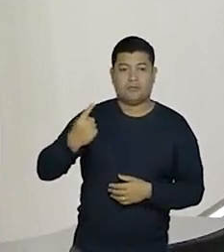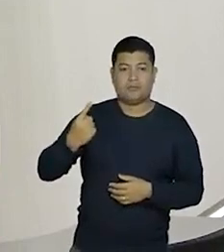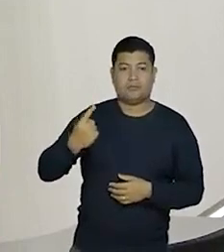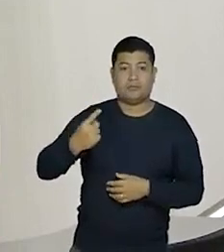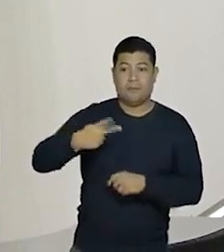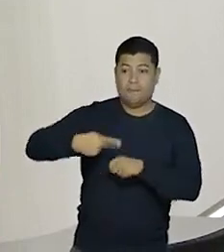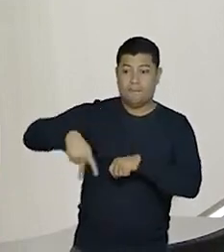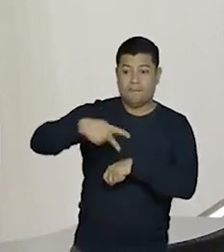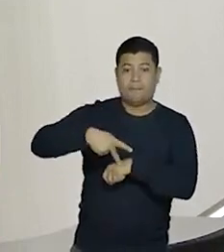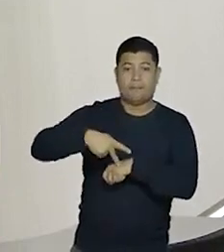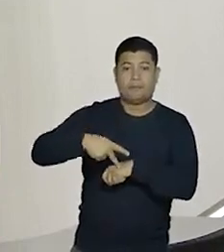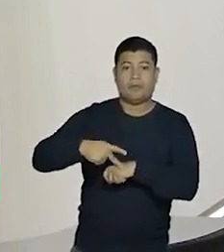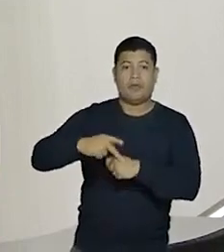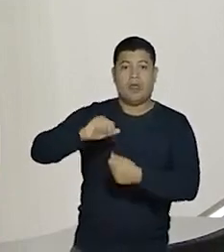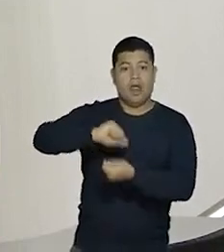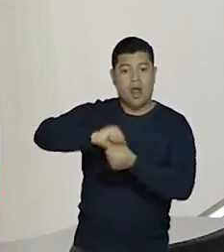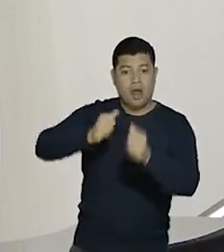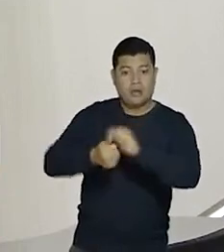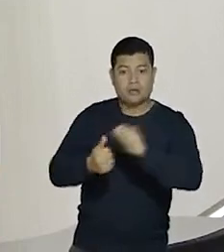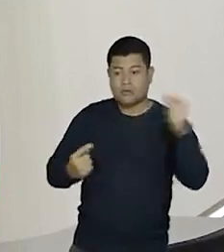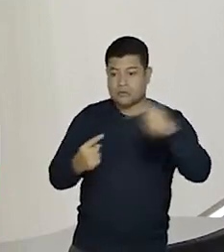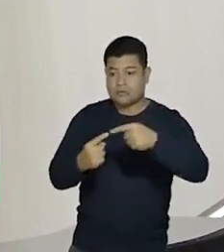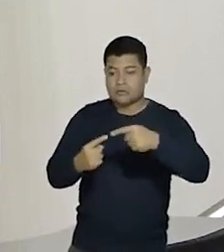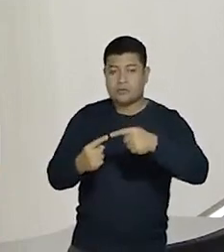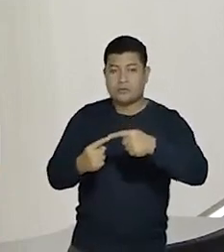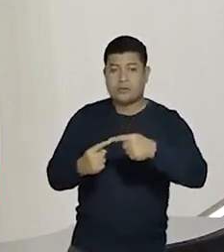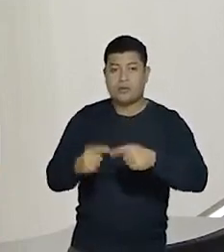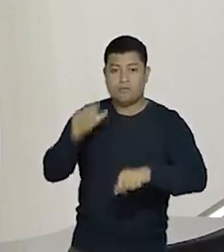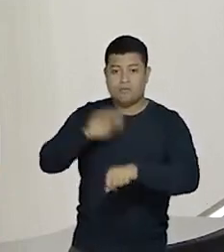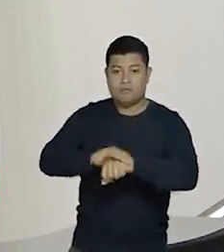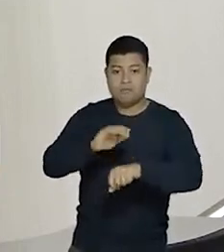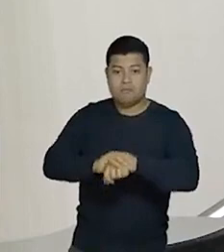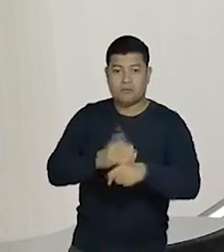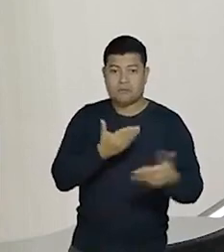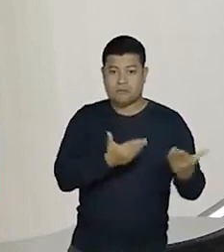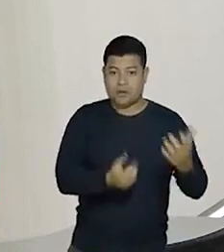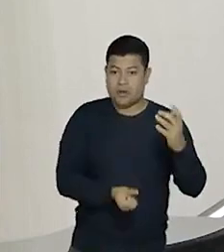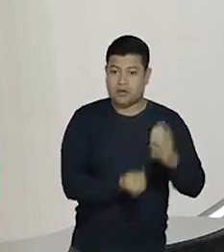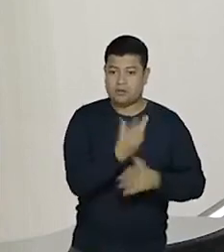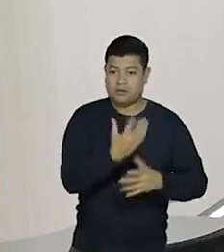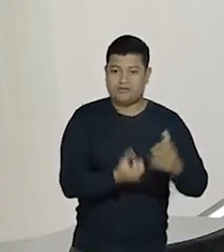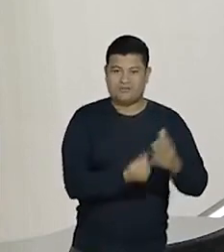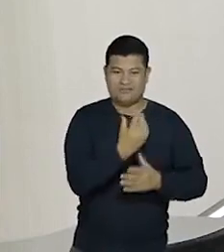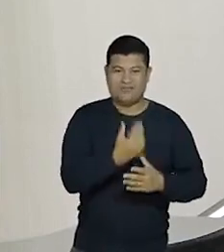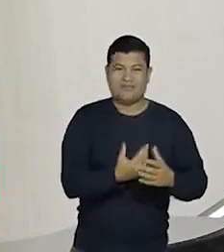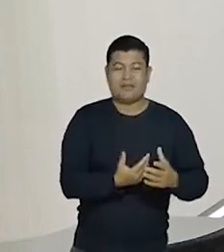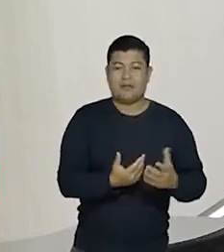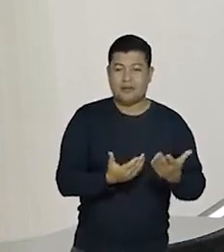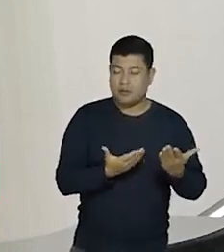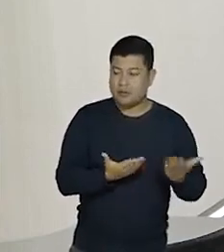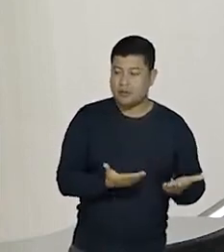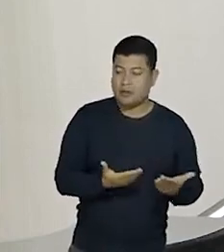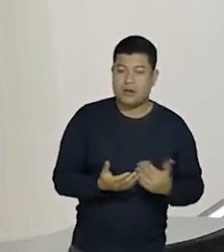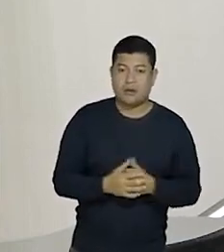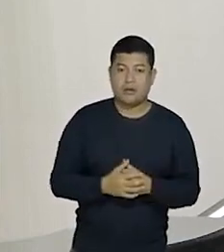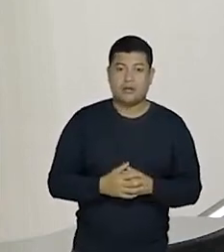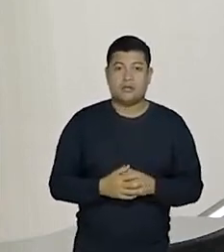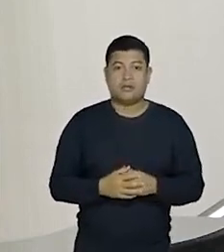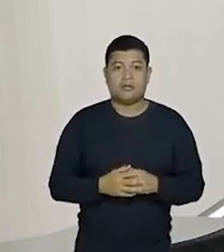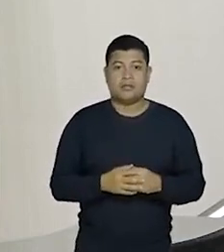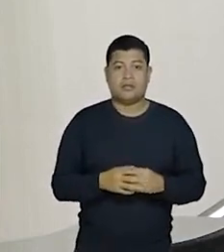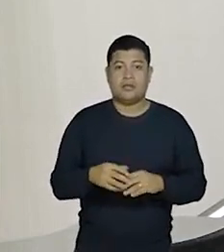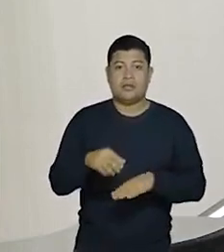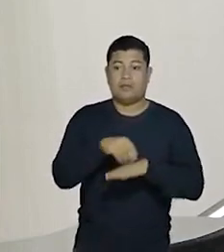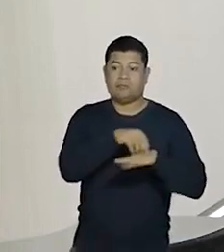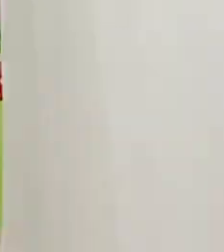adequado exclusivamente pela montadora e saído diretamente da fábrica para o transporte de